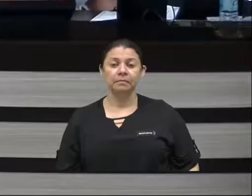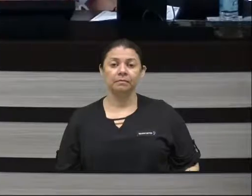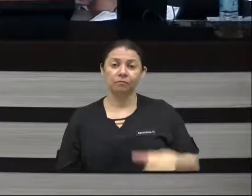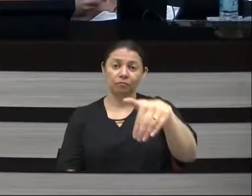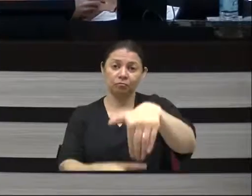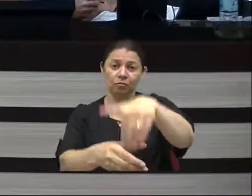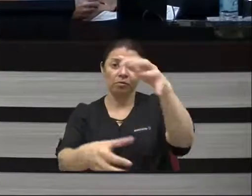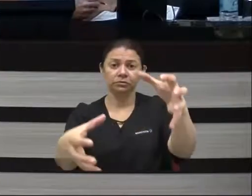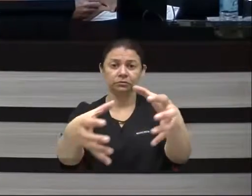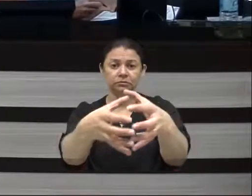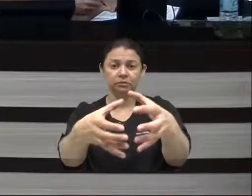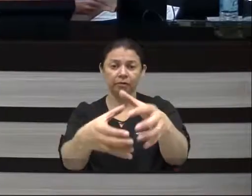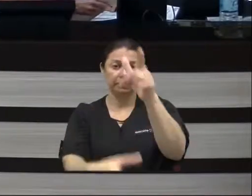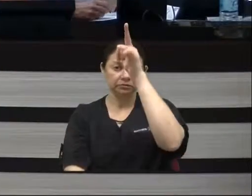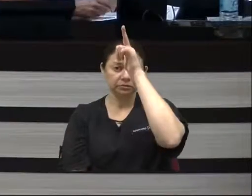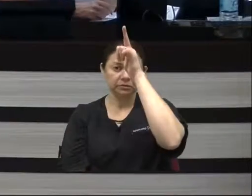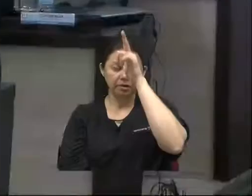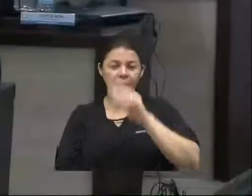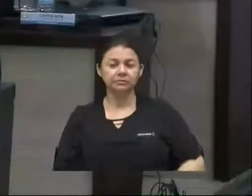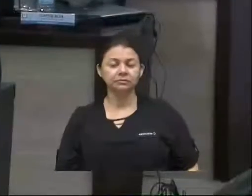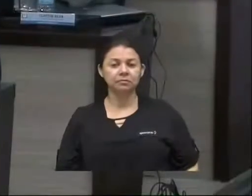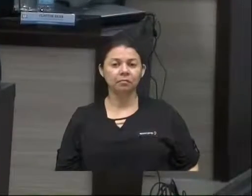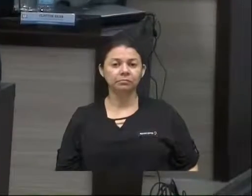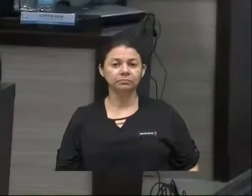Como vota o vereador Sidney Pascotto?